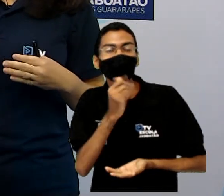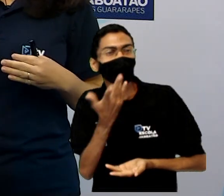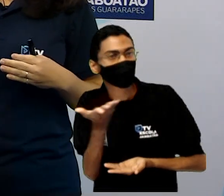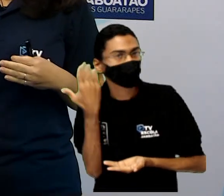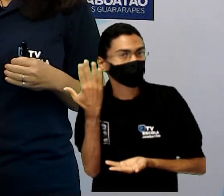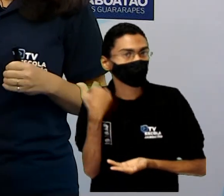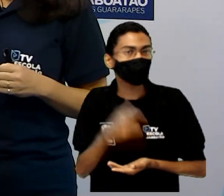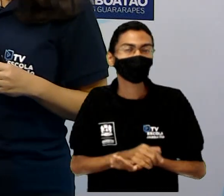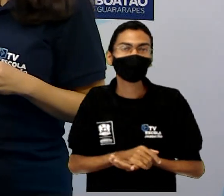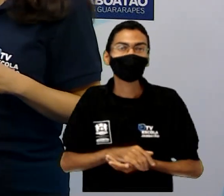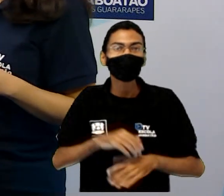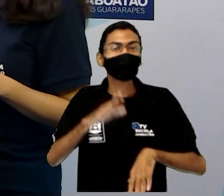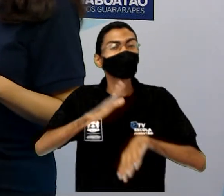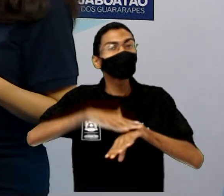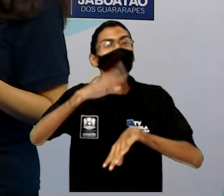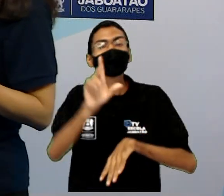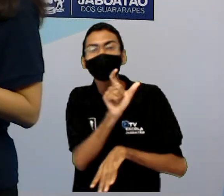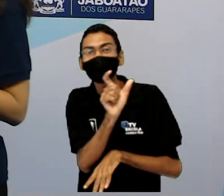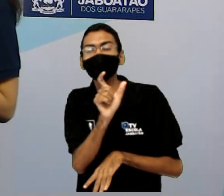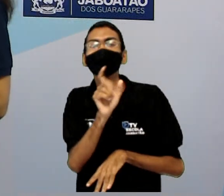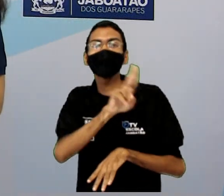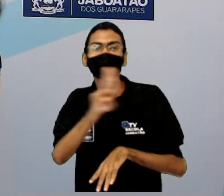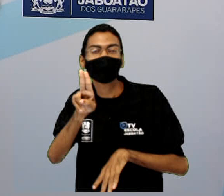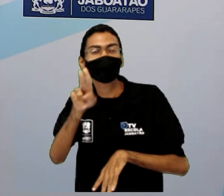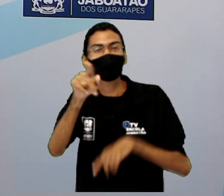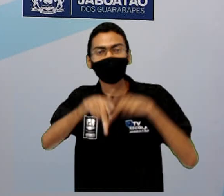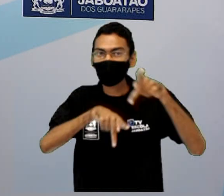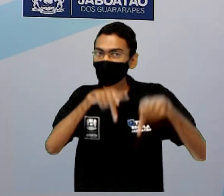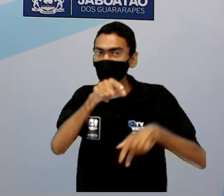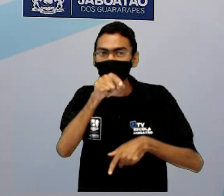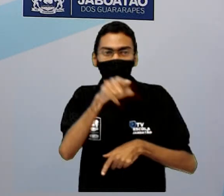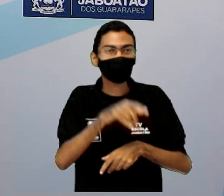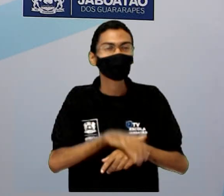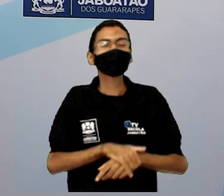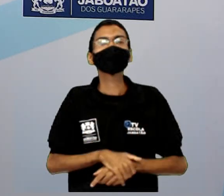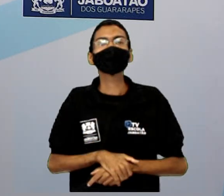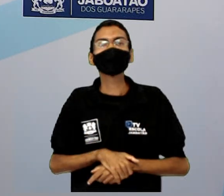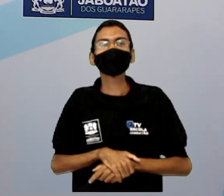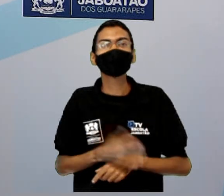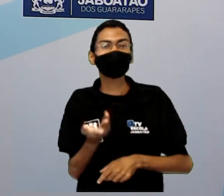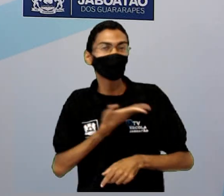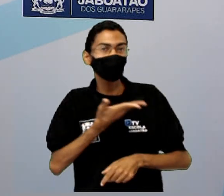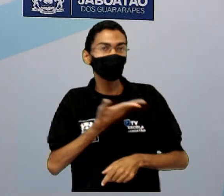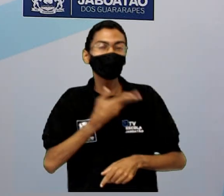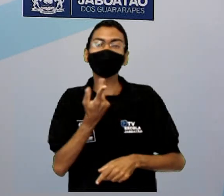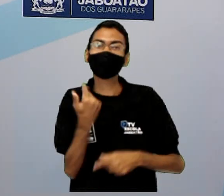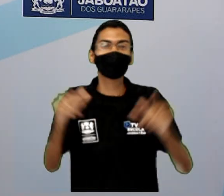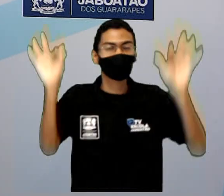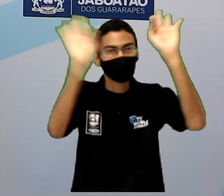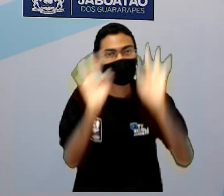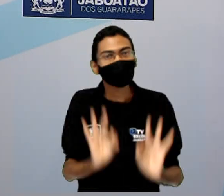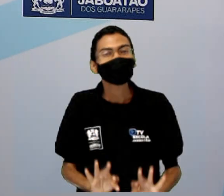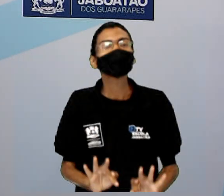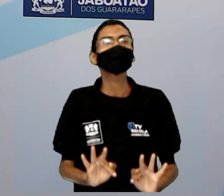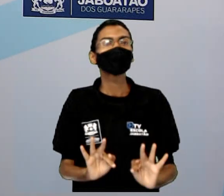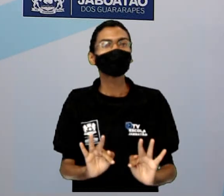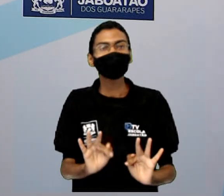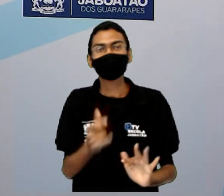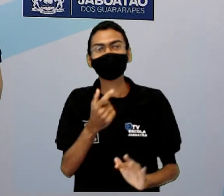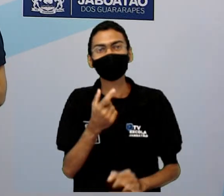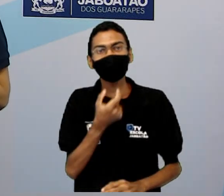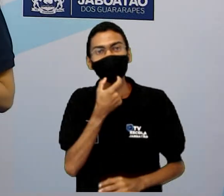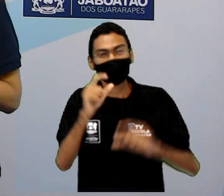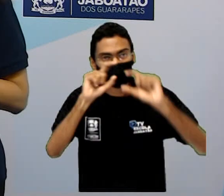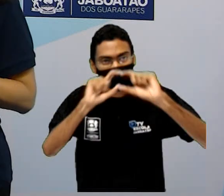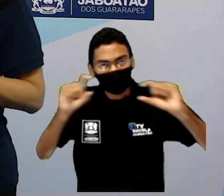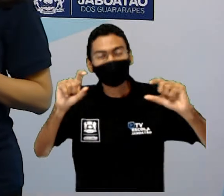nome de pessoa. Se a gente diz aqui, ó, my friends were happy, meus amigos estavam felizes, a gente pode